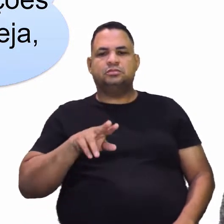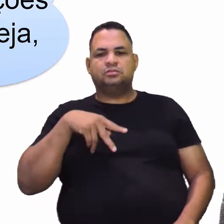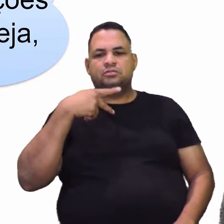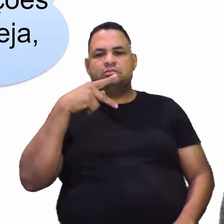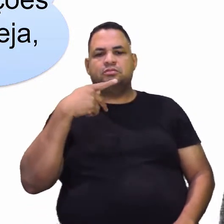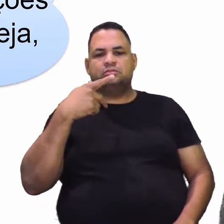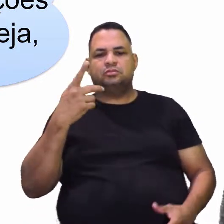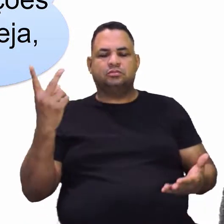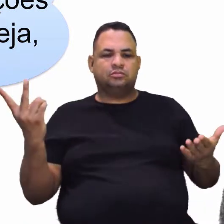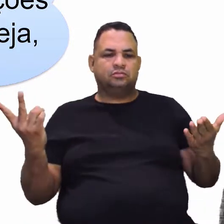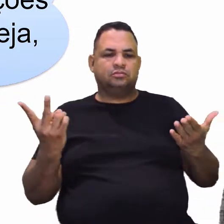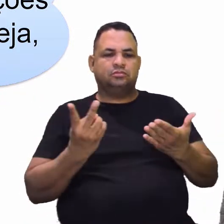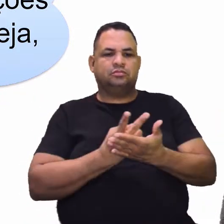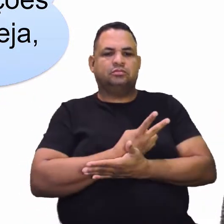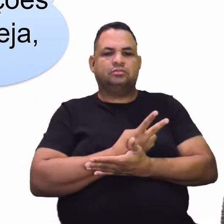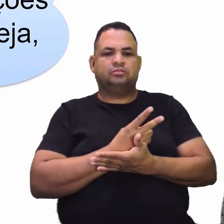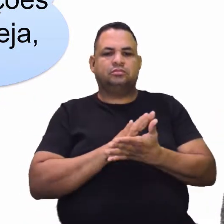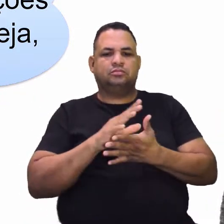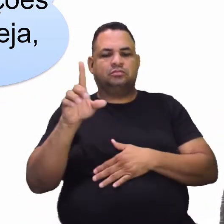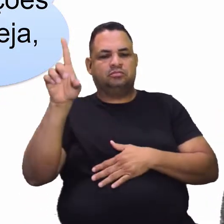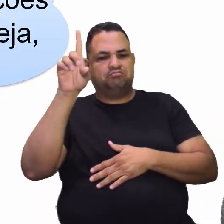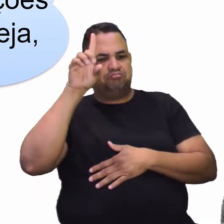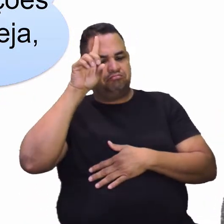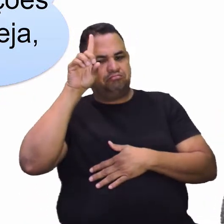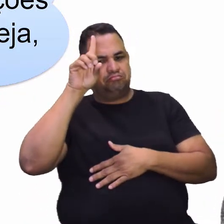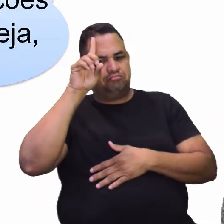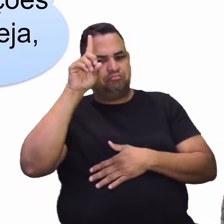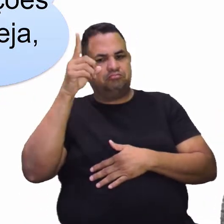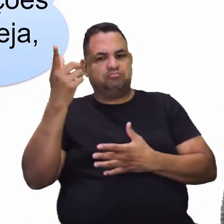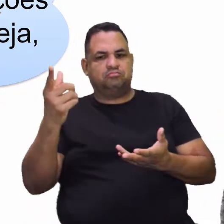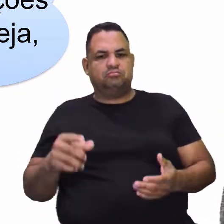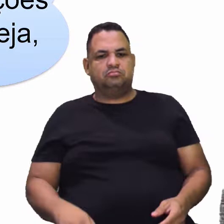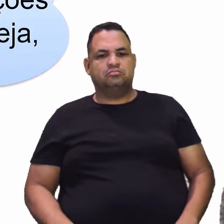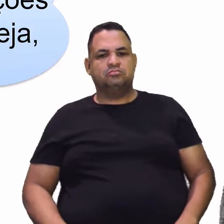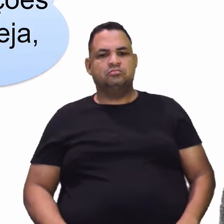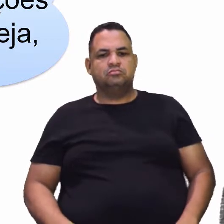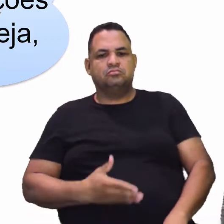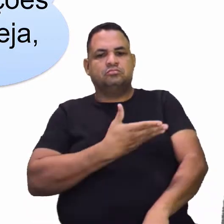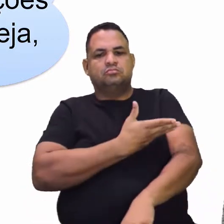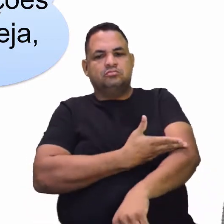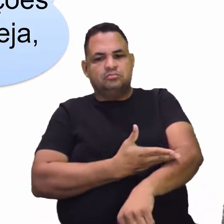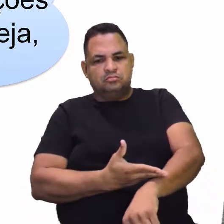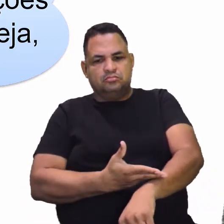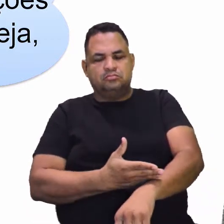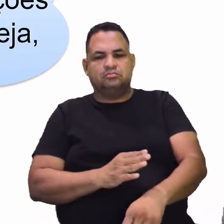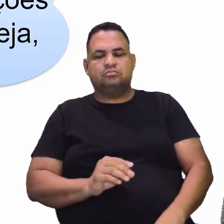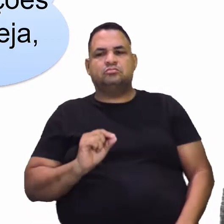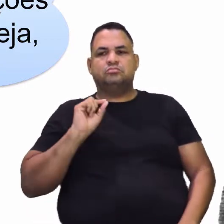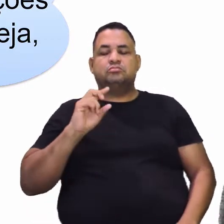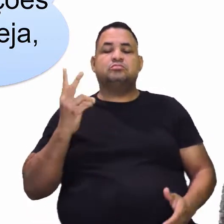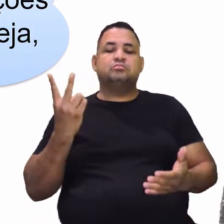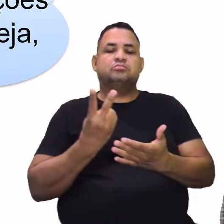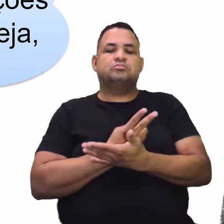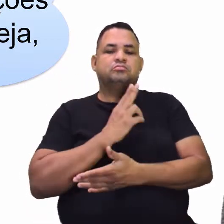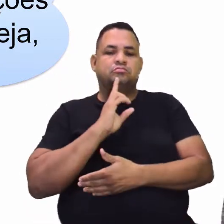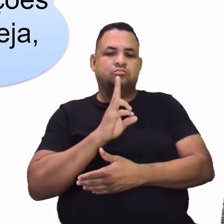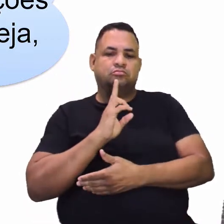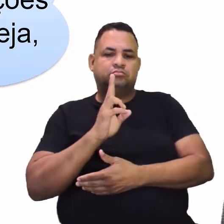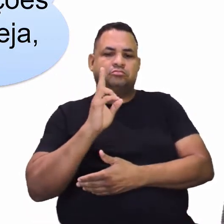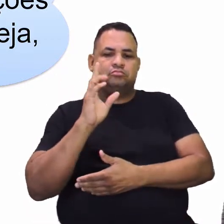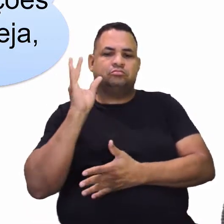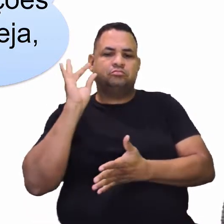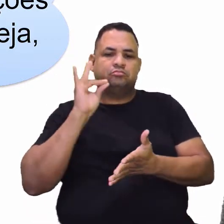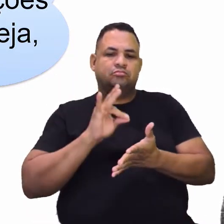para expressar situações recorrentes em seu dia a dia, ou seja, hábito,